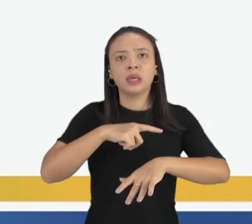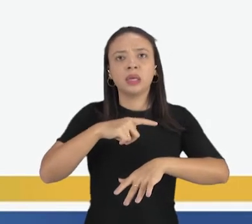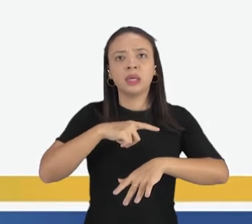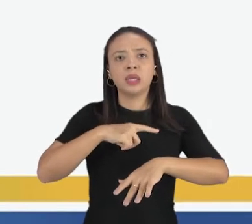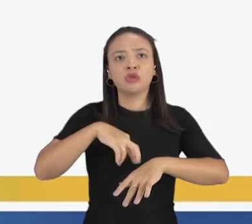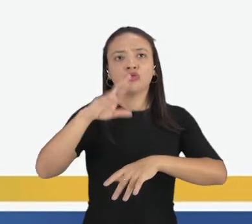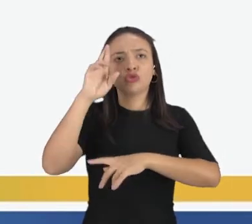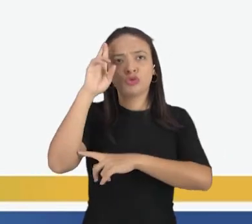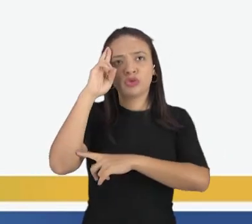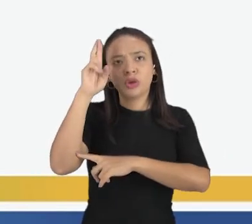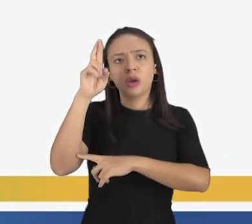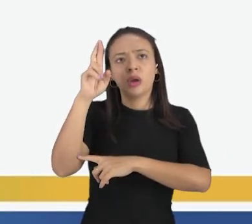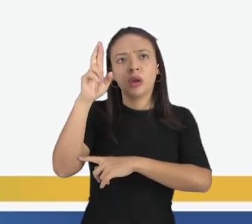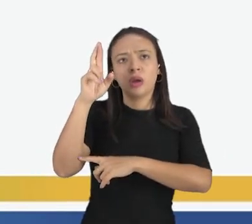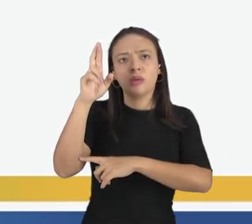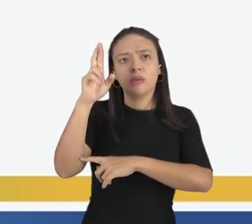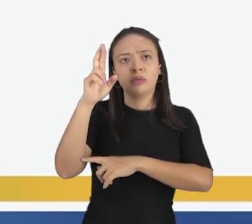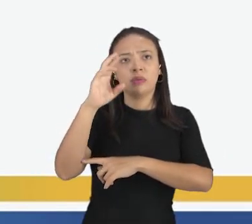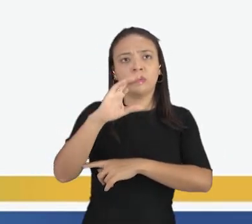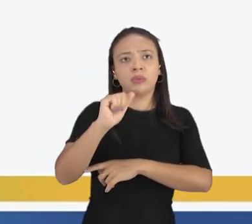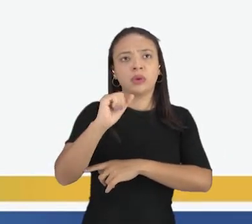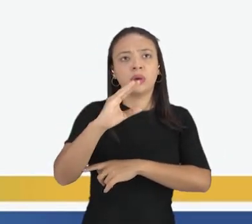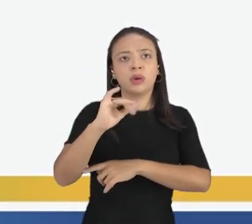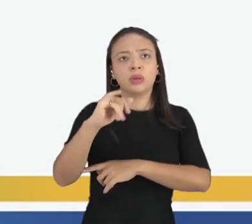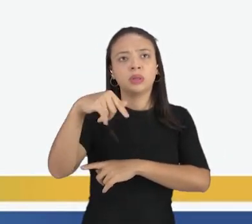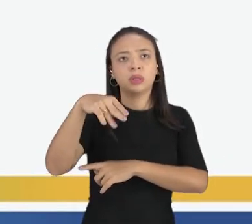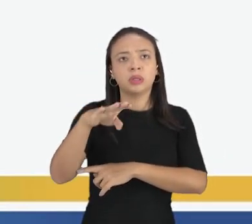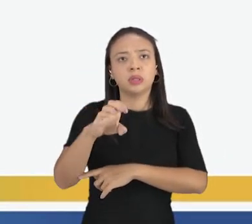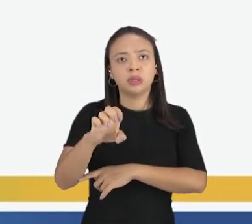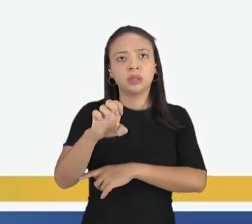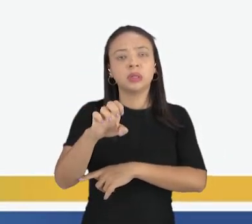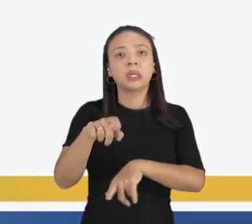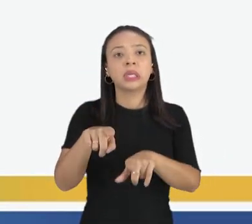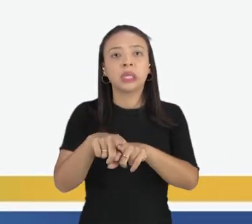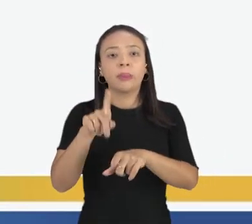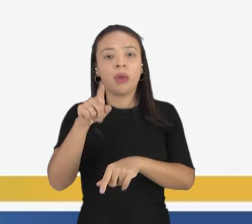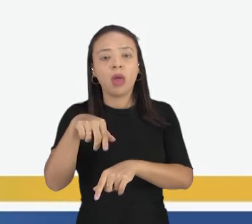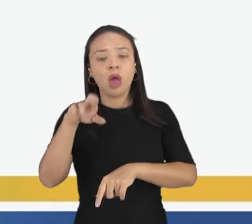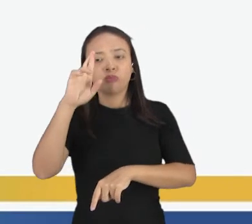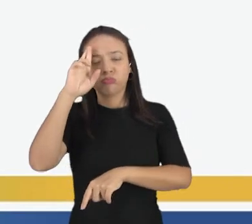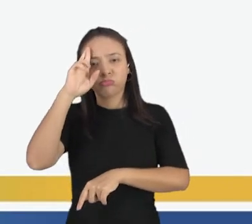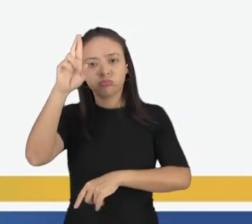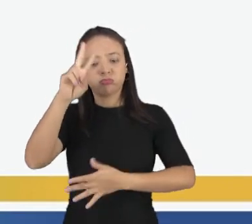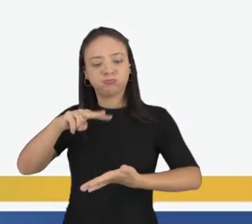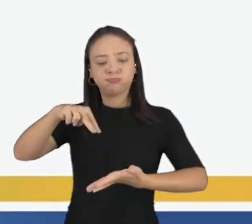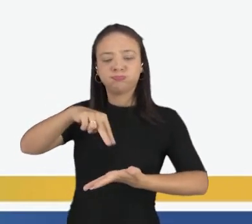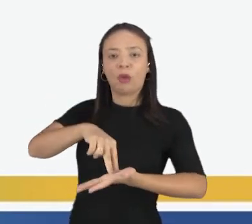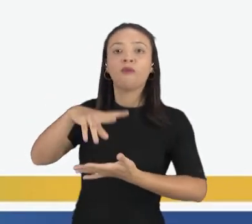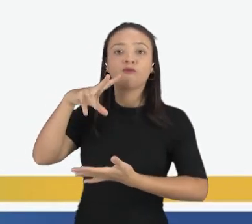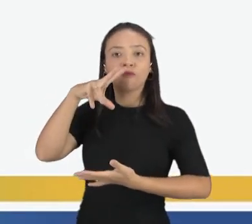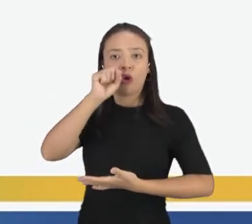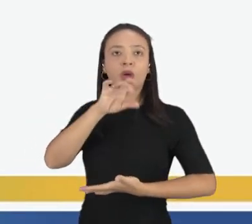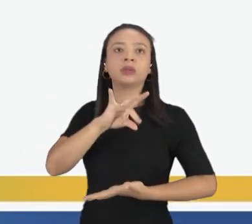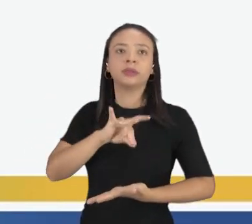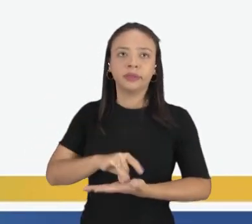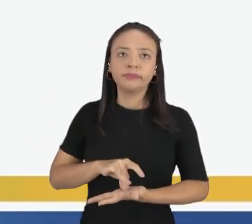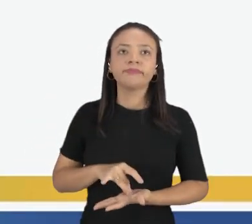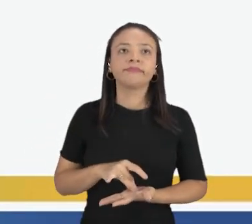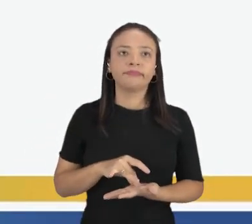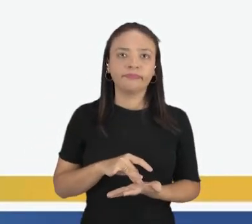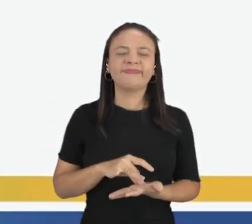Chavante Mário Juruna, né, que ele vai ser também uma liderança indígena muito forte, tá, pessoal? Ele